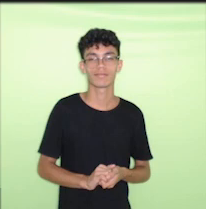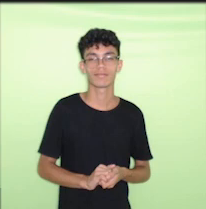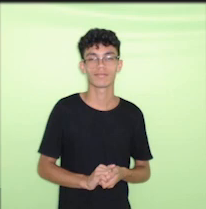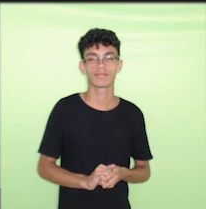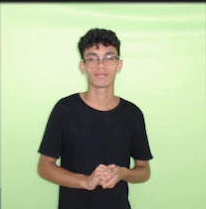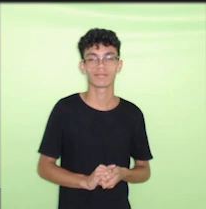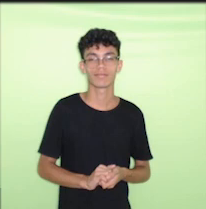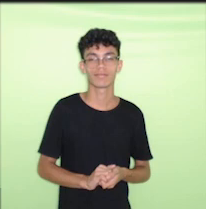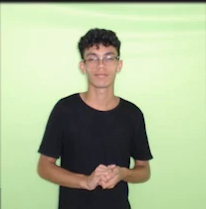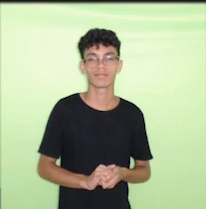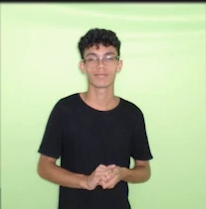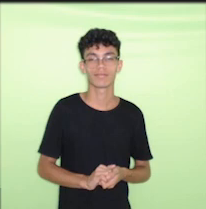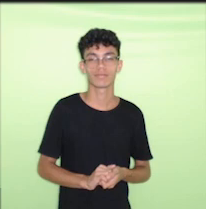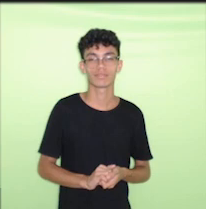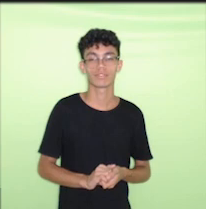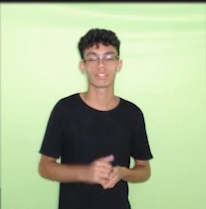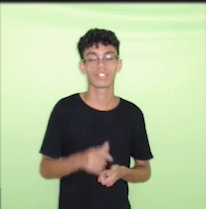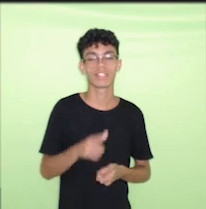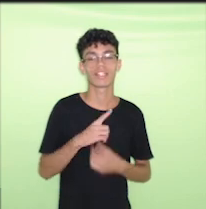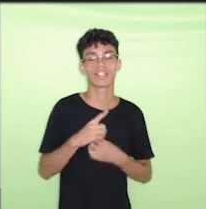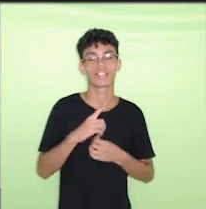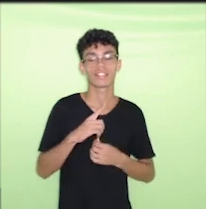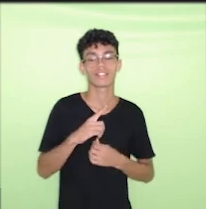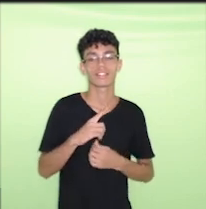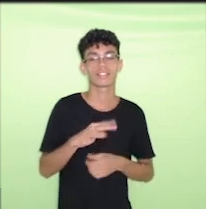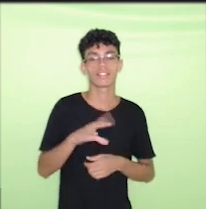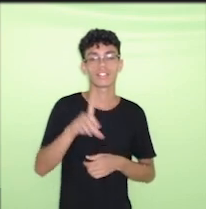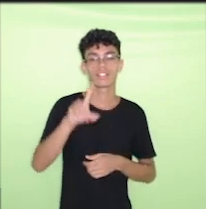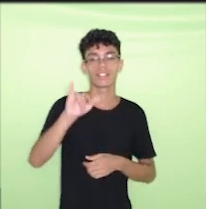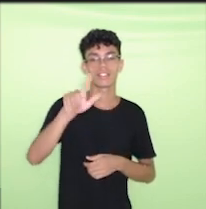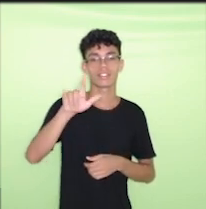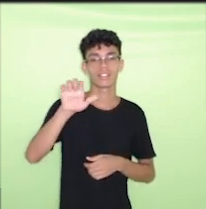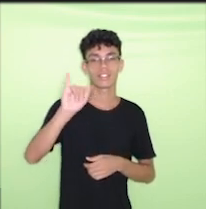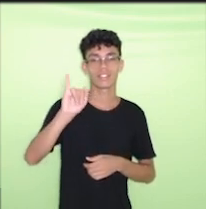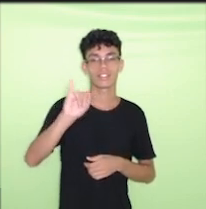Tem um delay, tá? A gente entre o